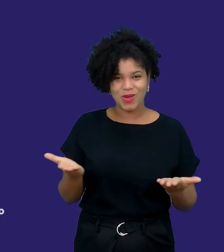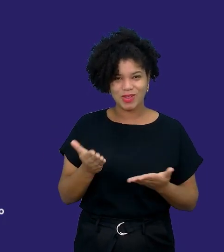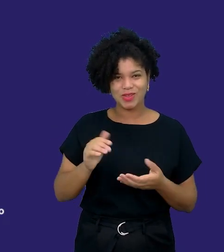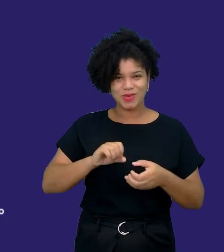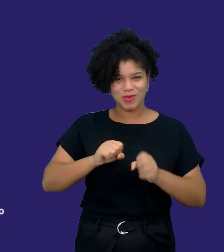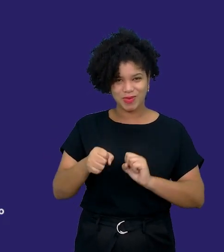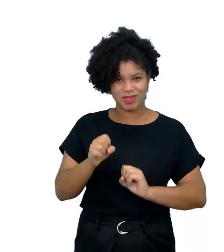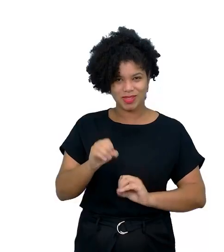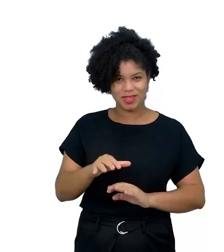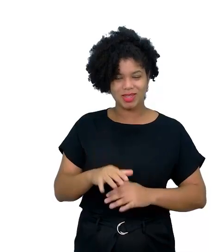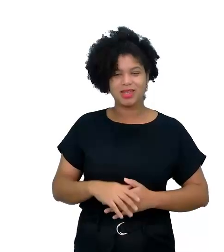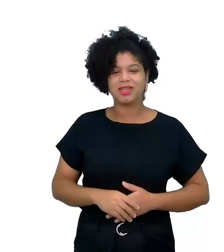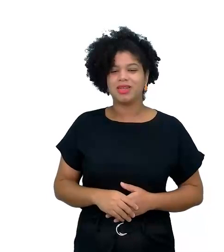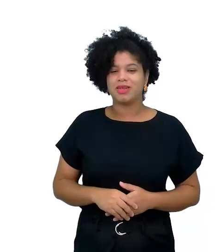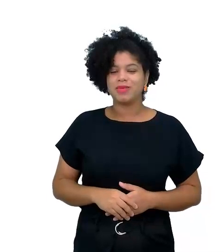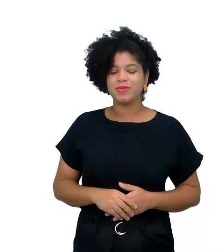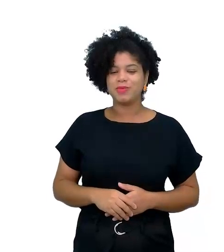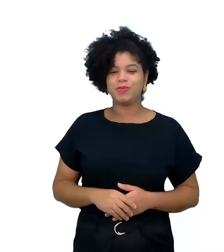formação?